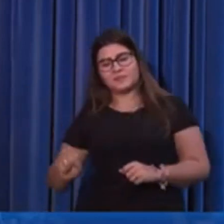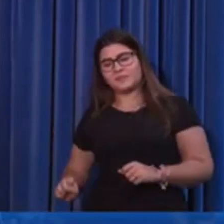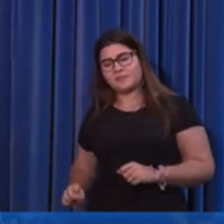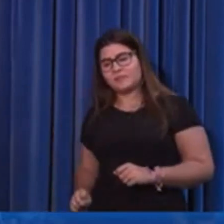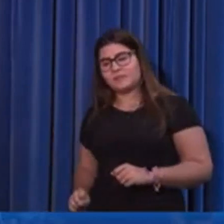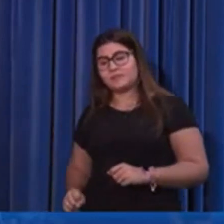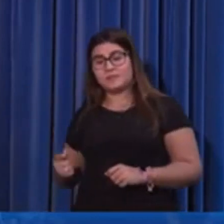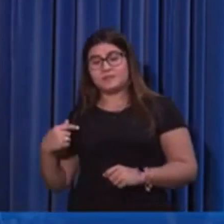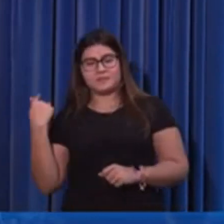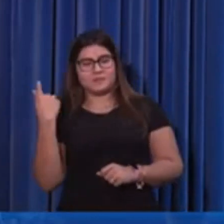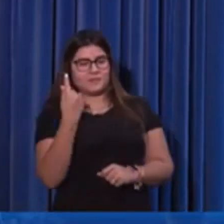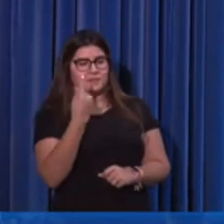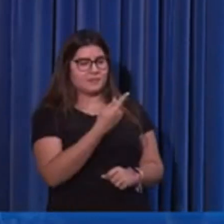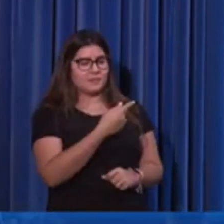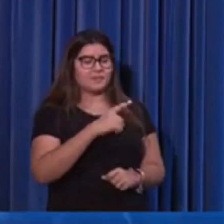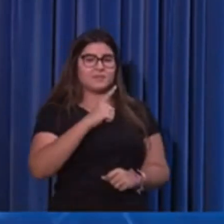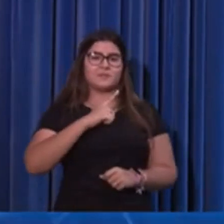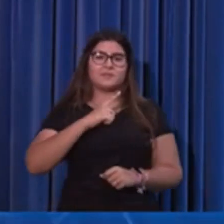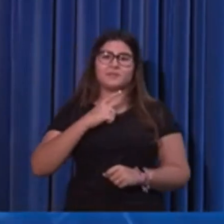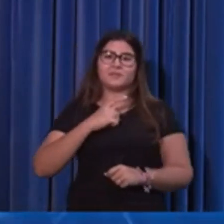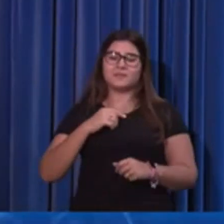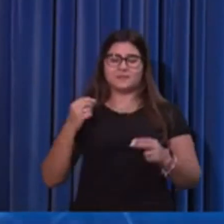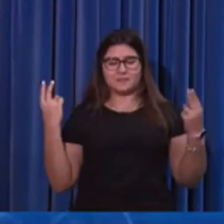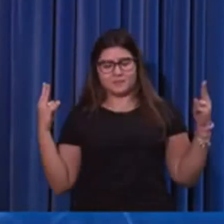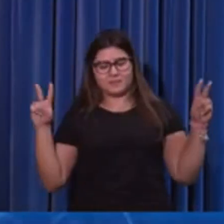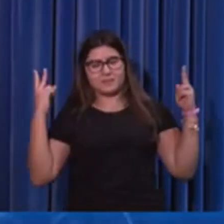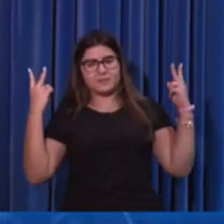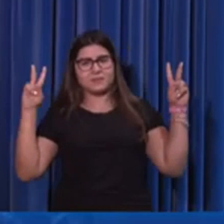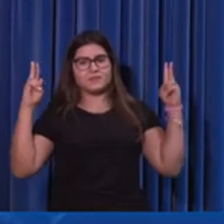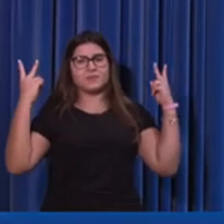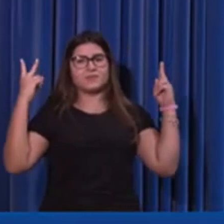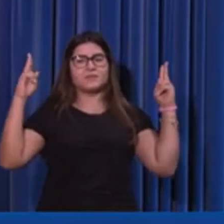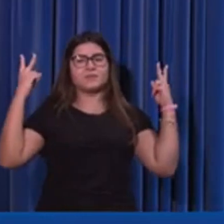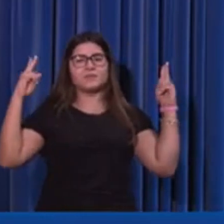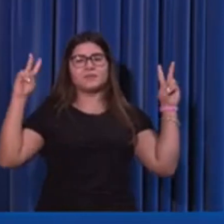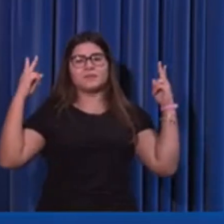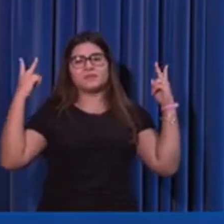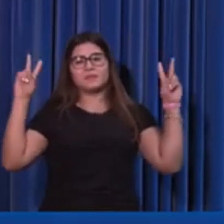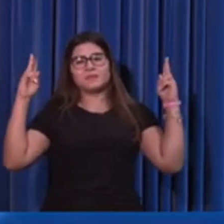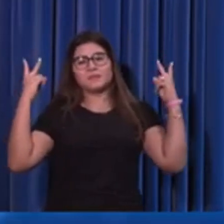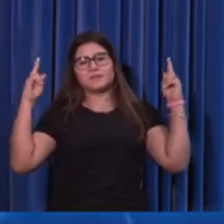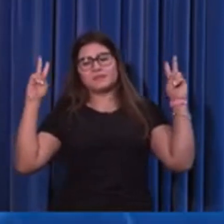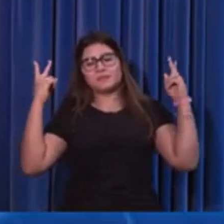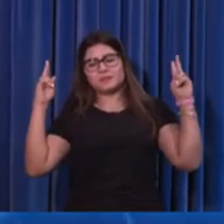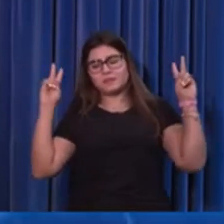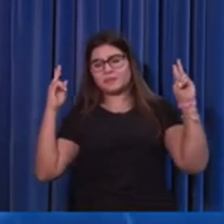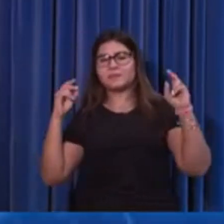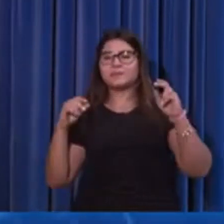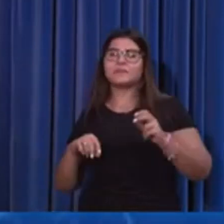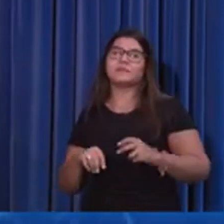Senhor em quem nós temos a vitória,